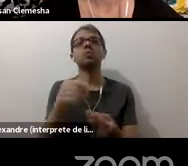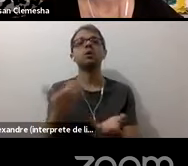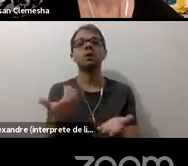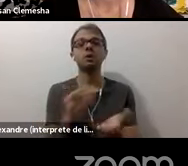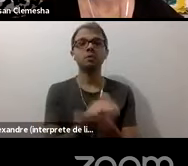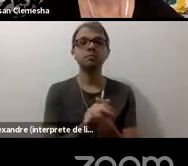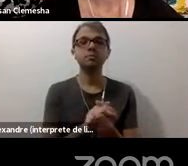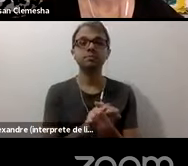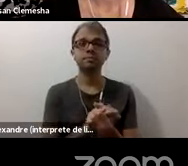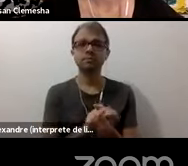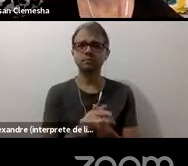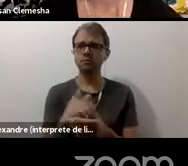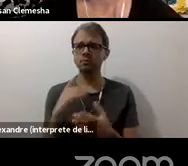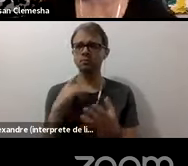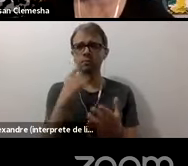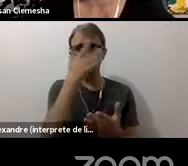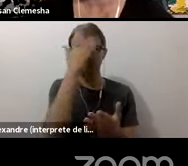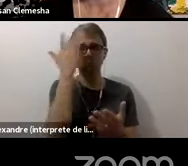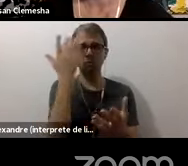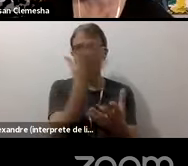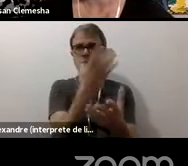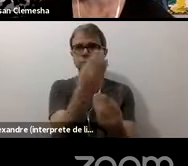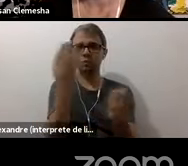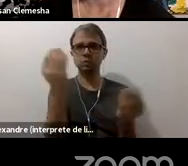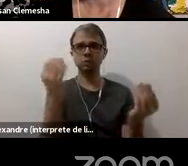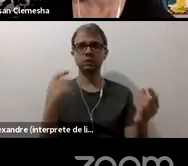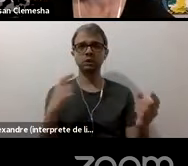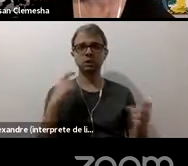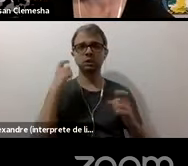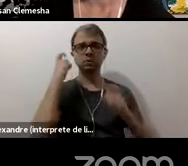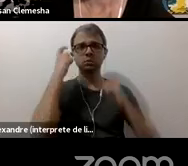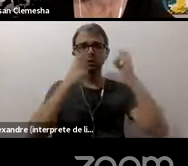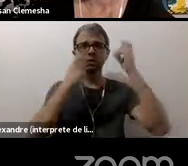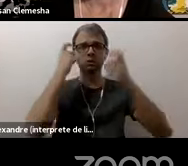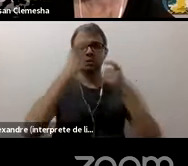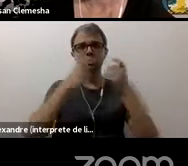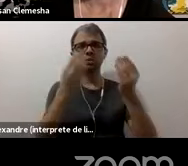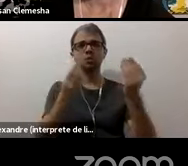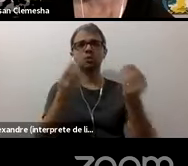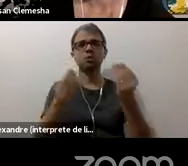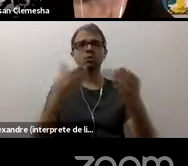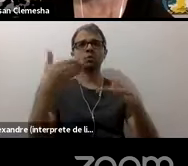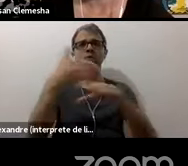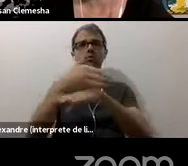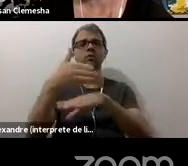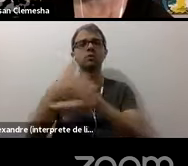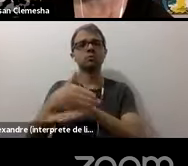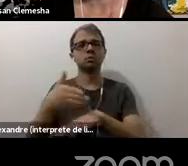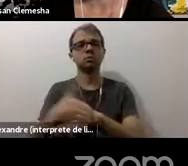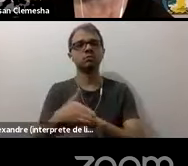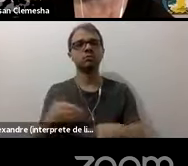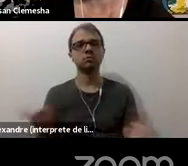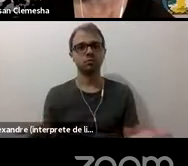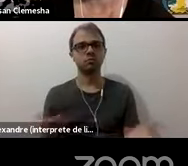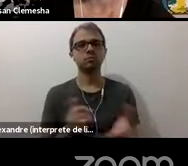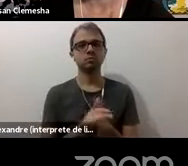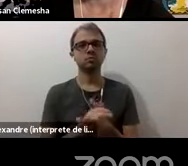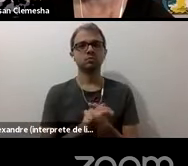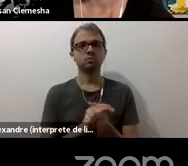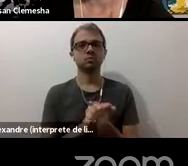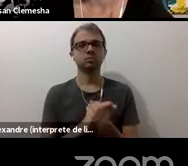às famílias e a participação, né, acho que de todos os educadores